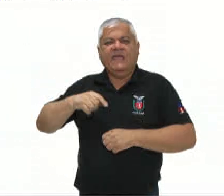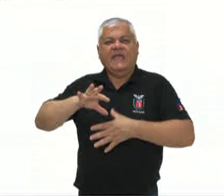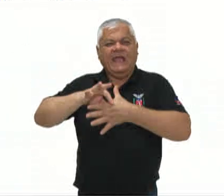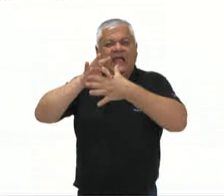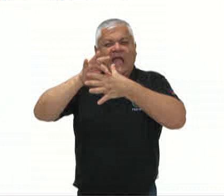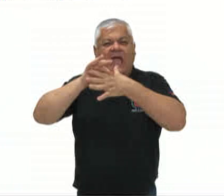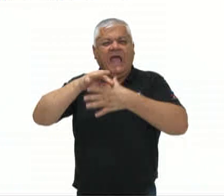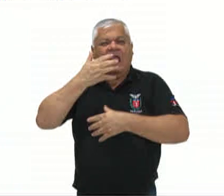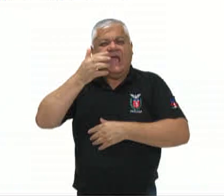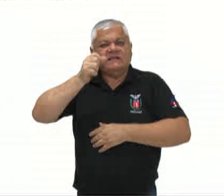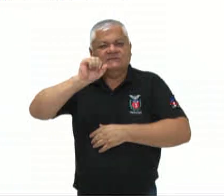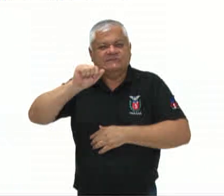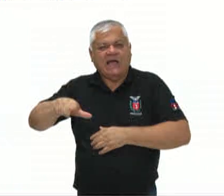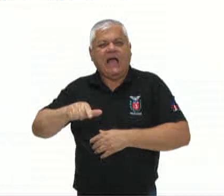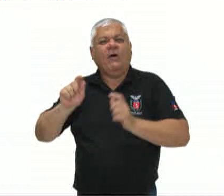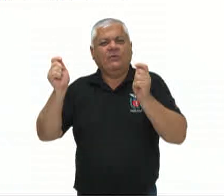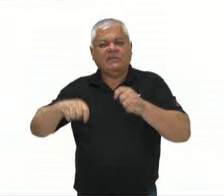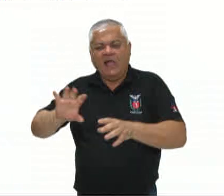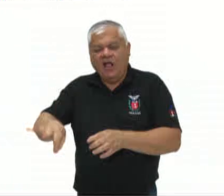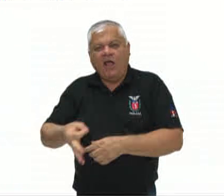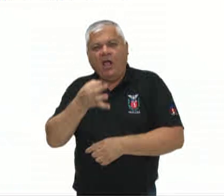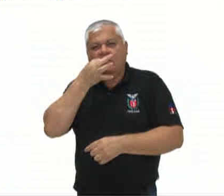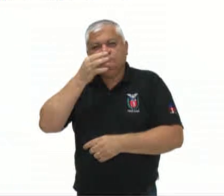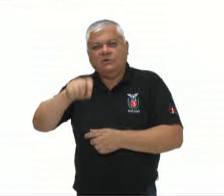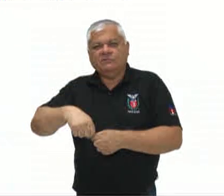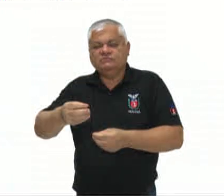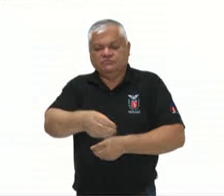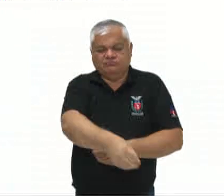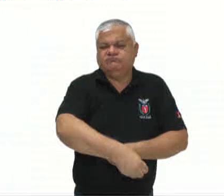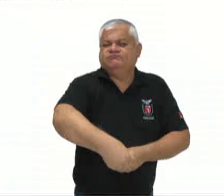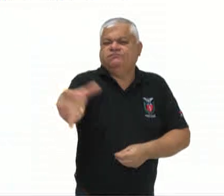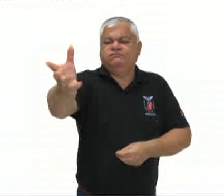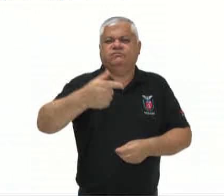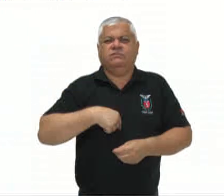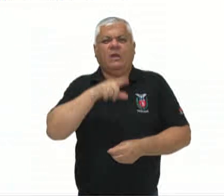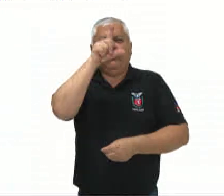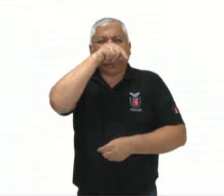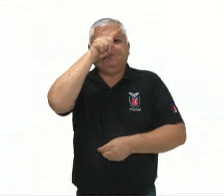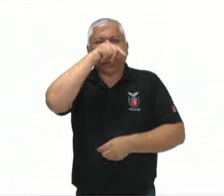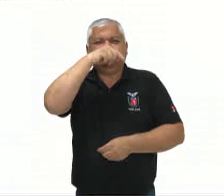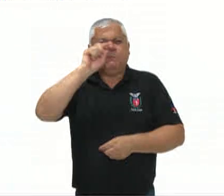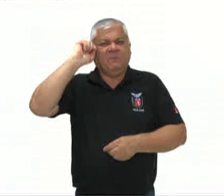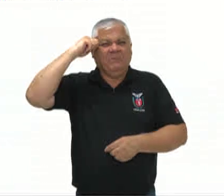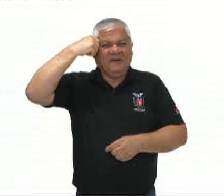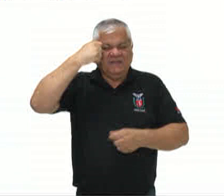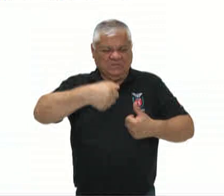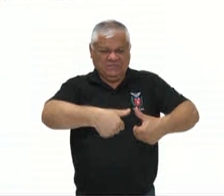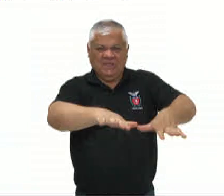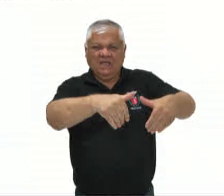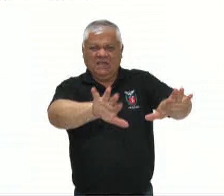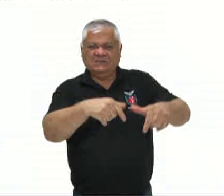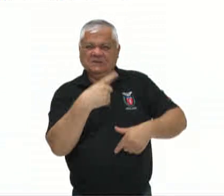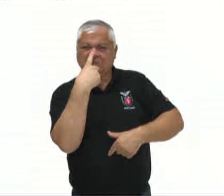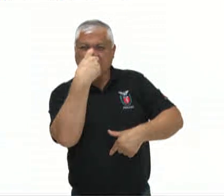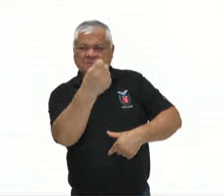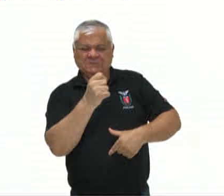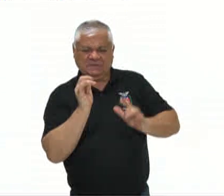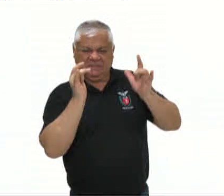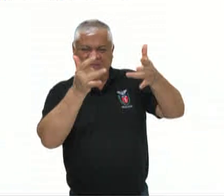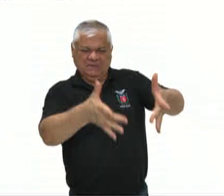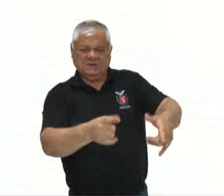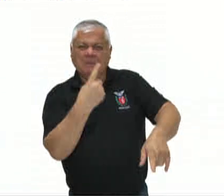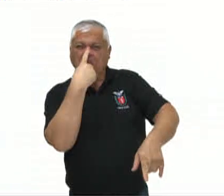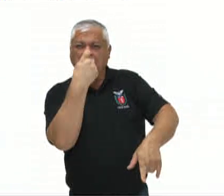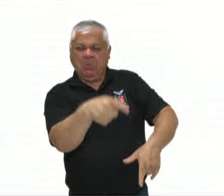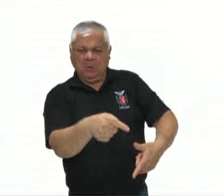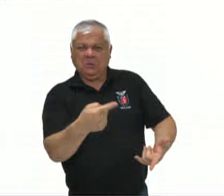nós. Rebolem essa porqueira para os urubus, que já é deles. Eu vou lá deixar um cristão comer bicho podre